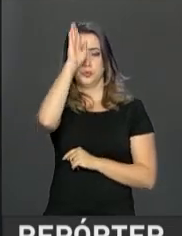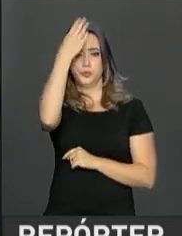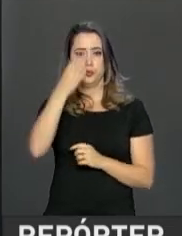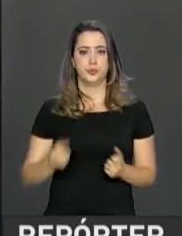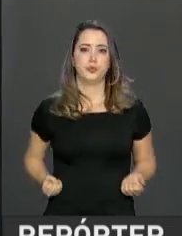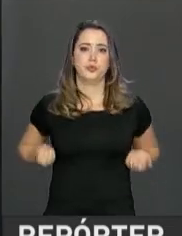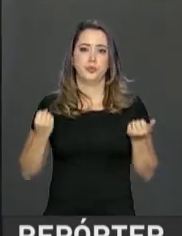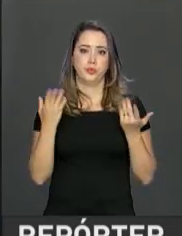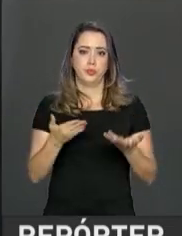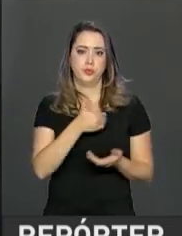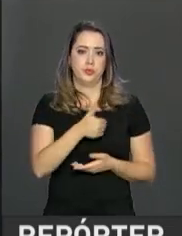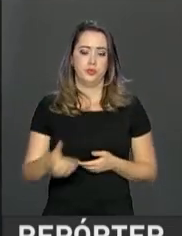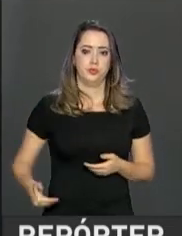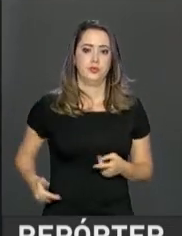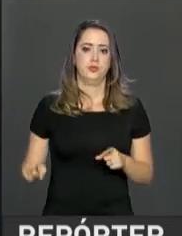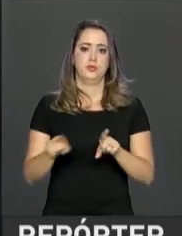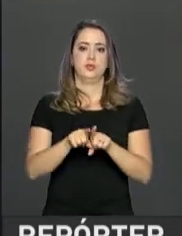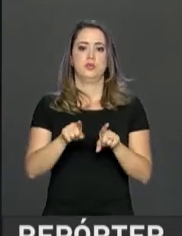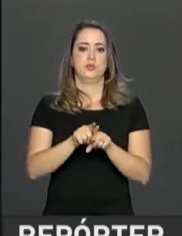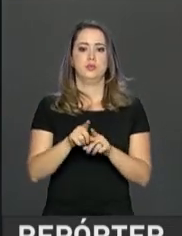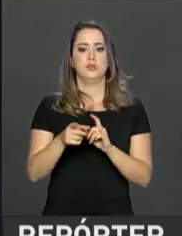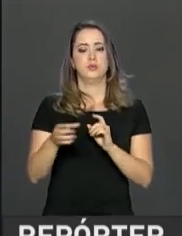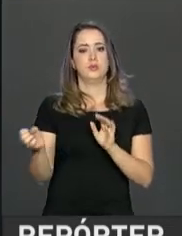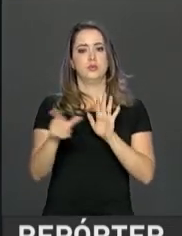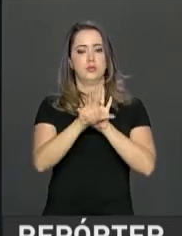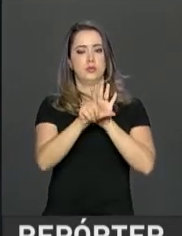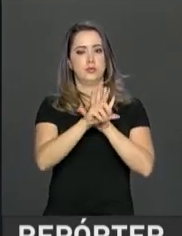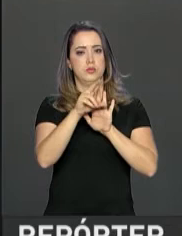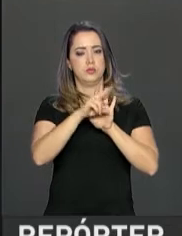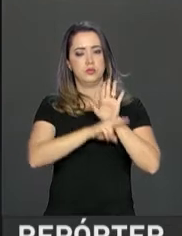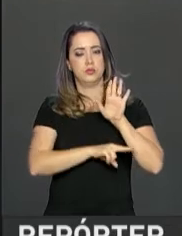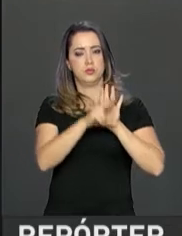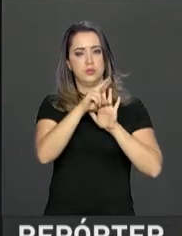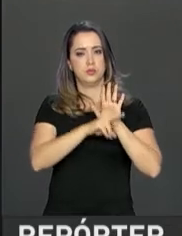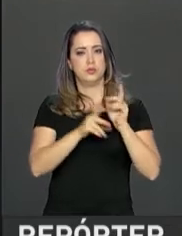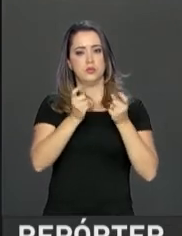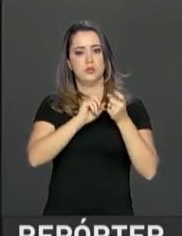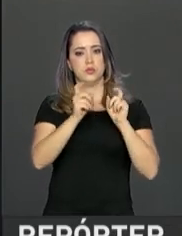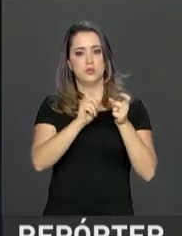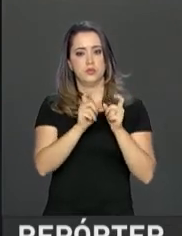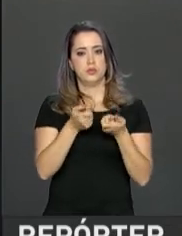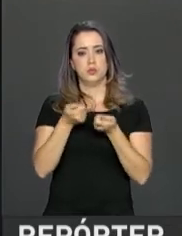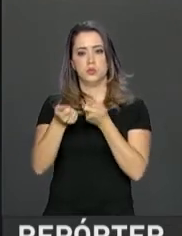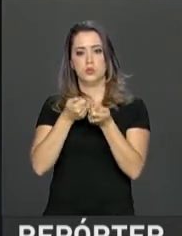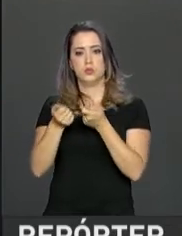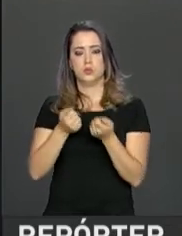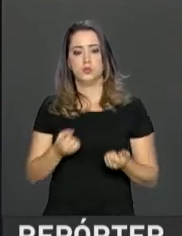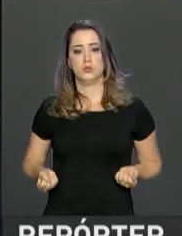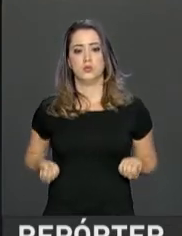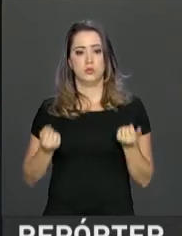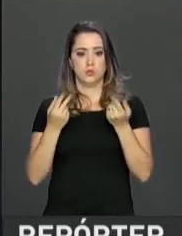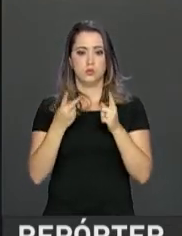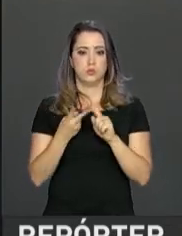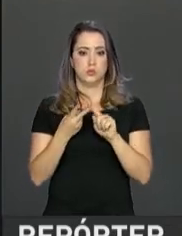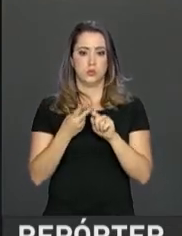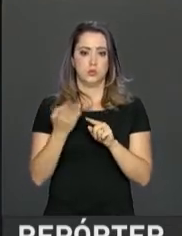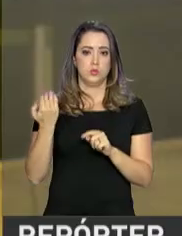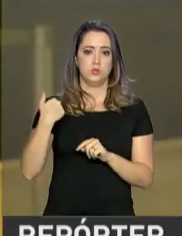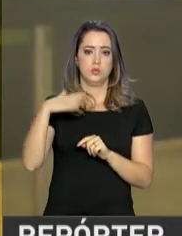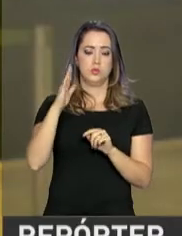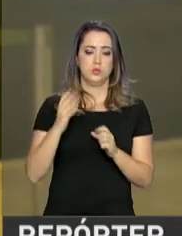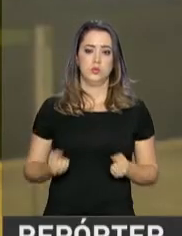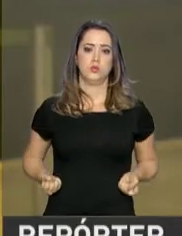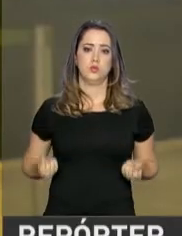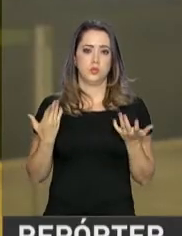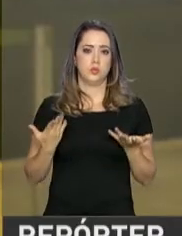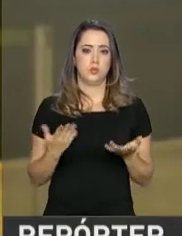primária além de uma reforma administrativa ajustando o peso da despesa de pessoal que a nossa segunda mortes peso